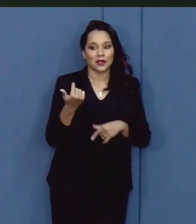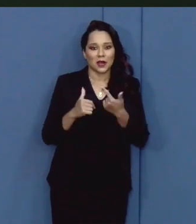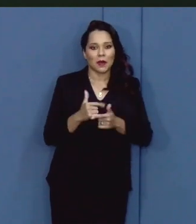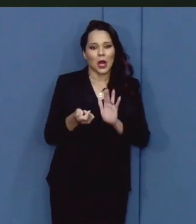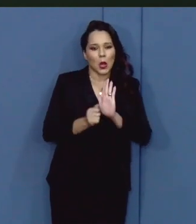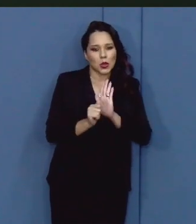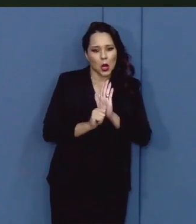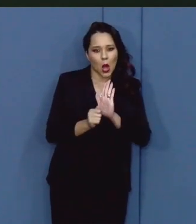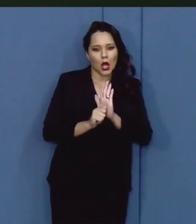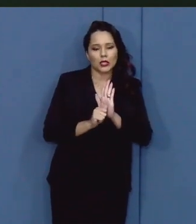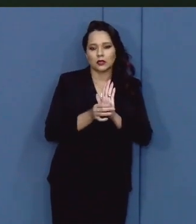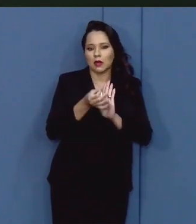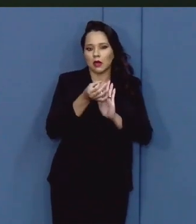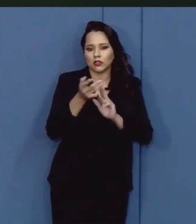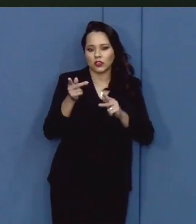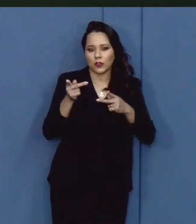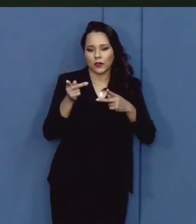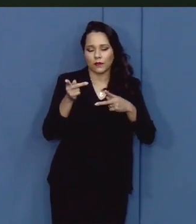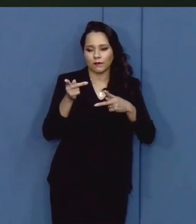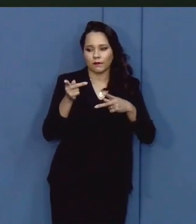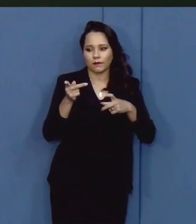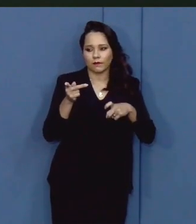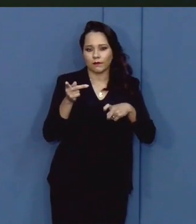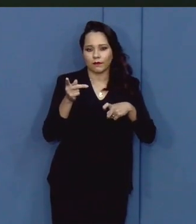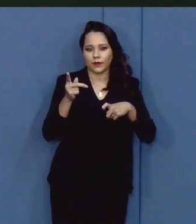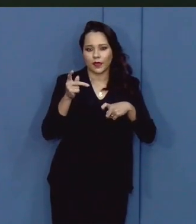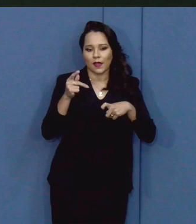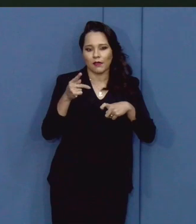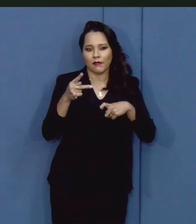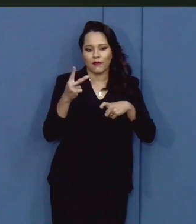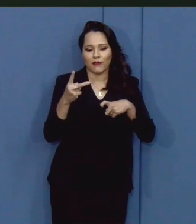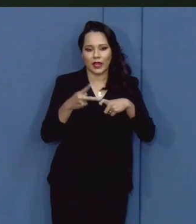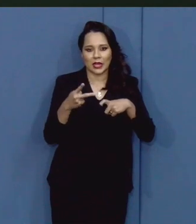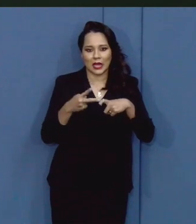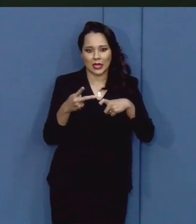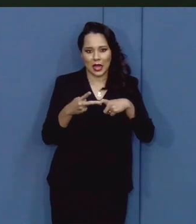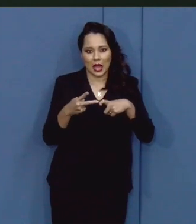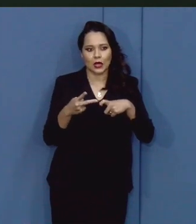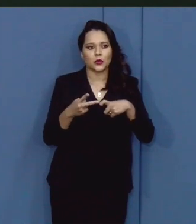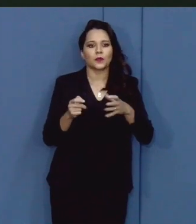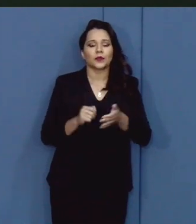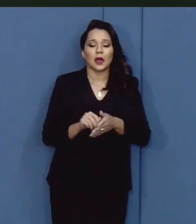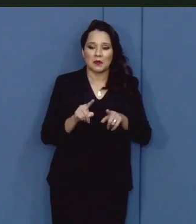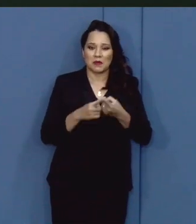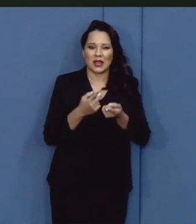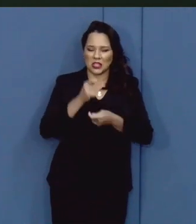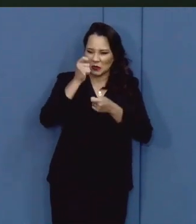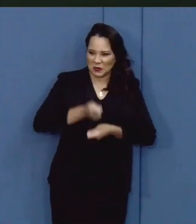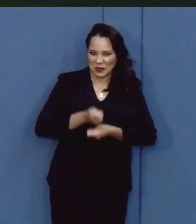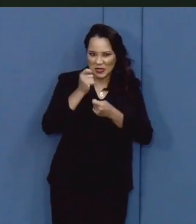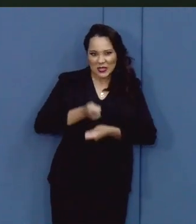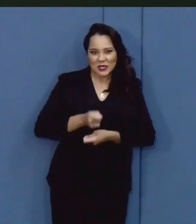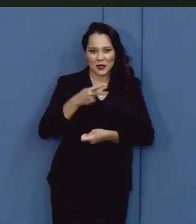trabalha com drogas veterinárias e contaminantes e aditivos alimentares, mas realmente o de pesticida, não é que eu estou